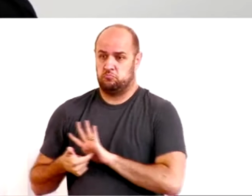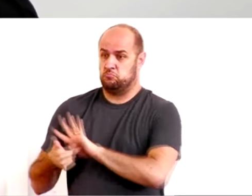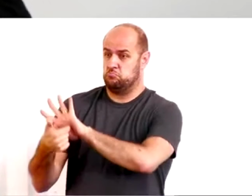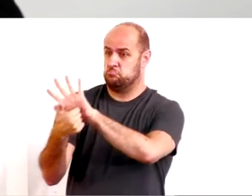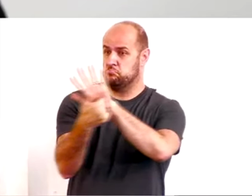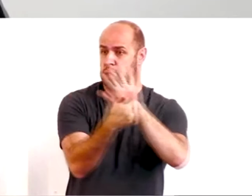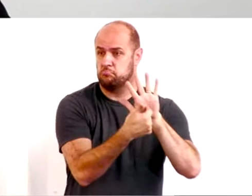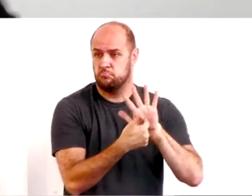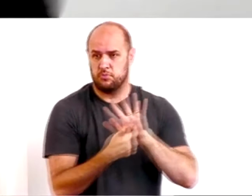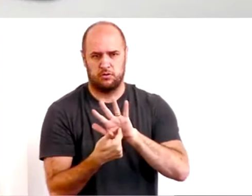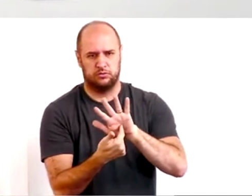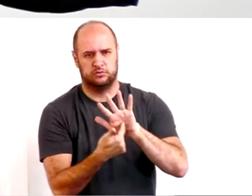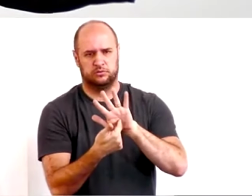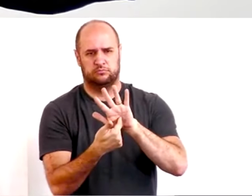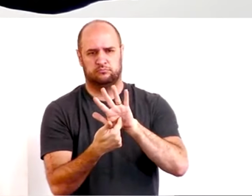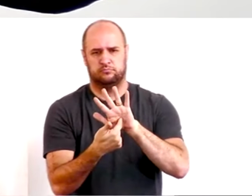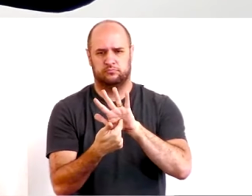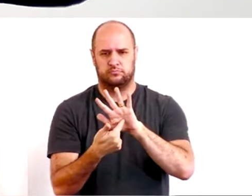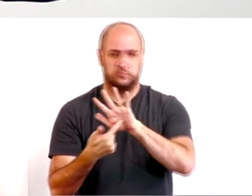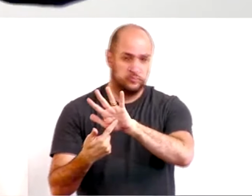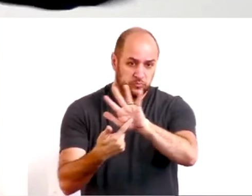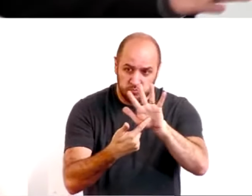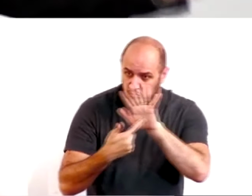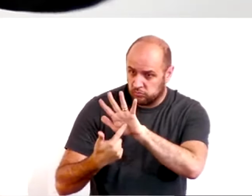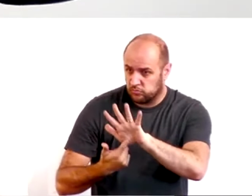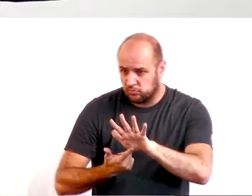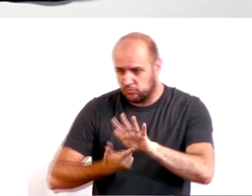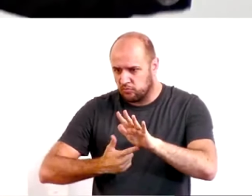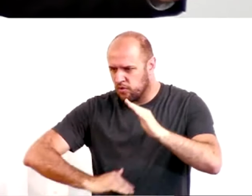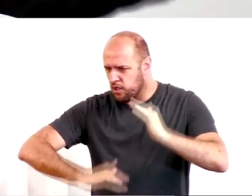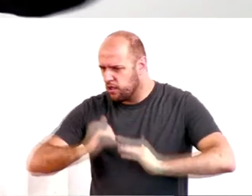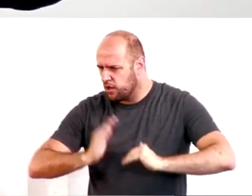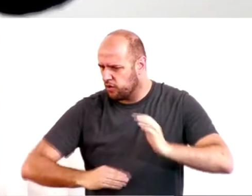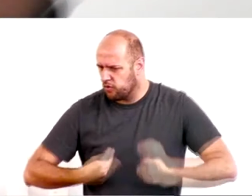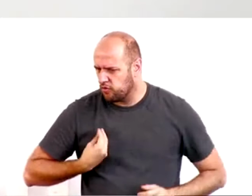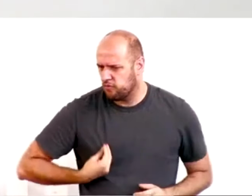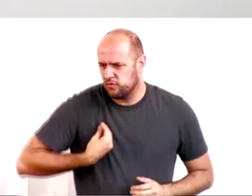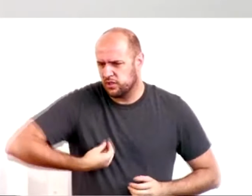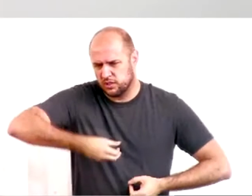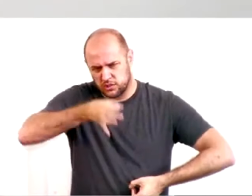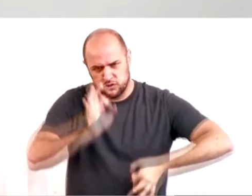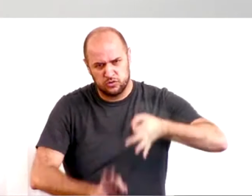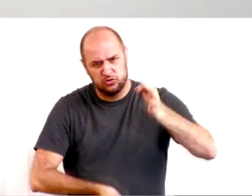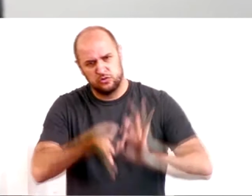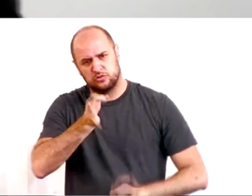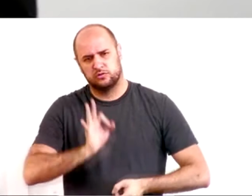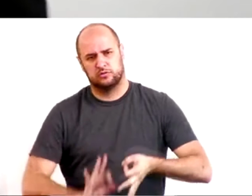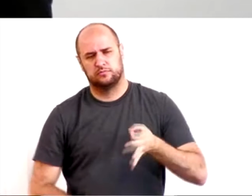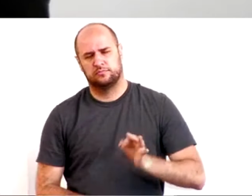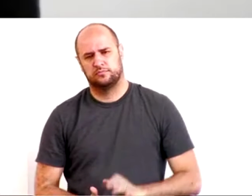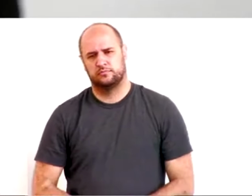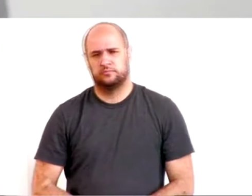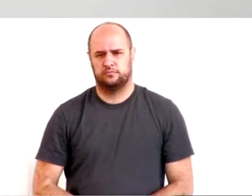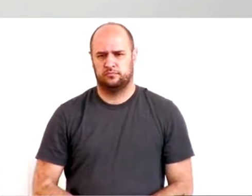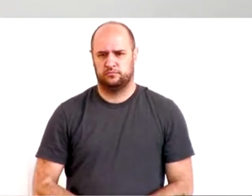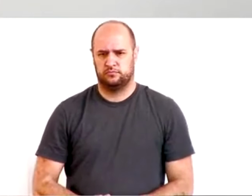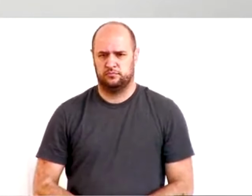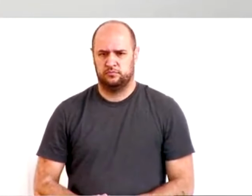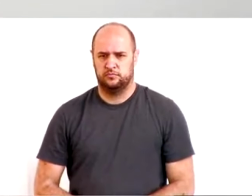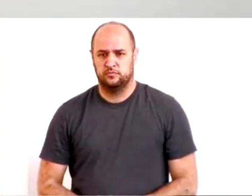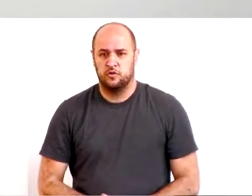se exterioriza em atos de vida e justiça. Bem, os profetas do